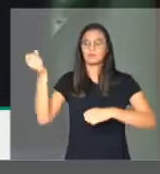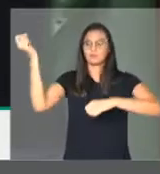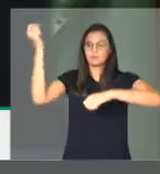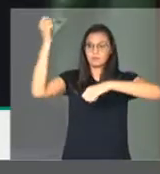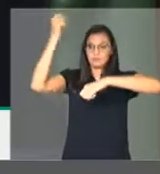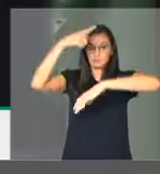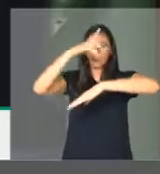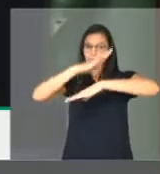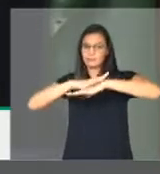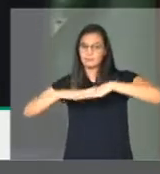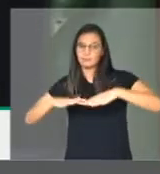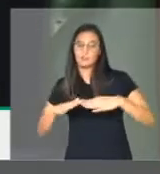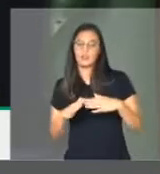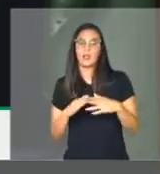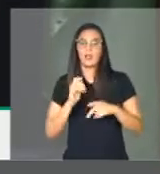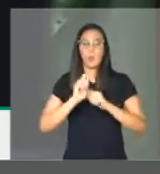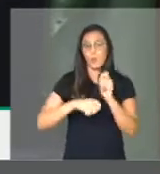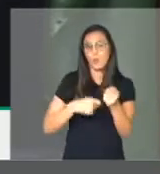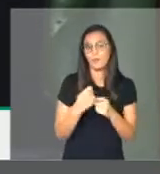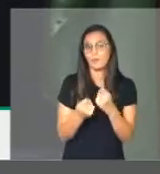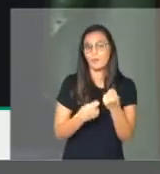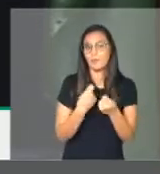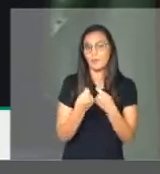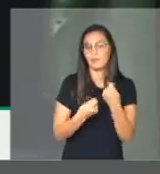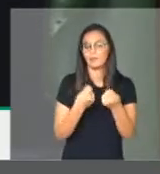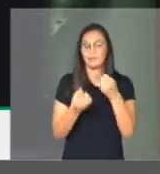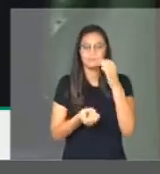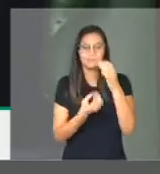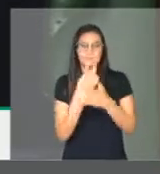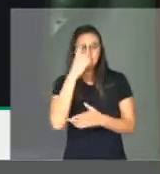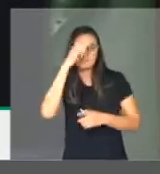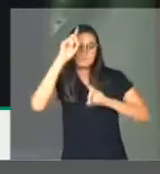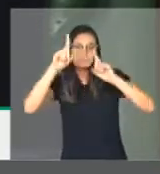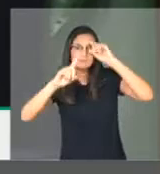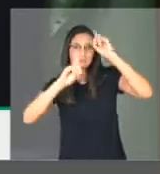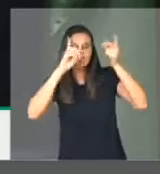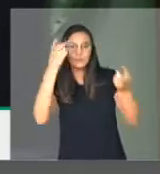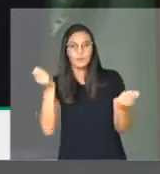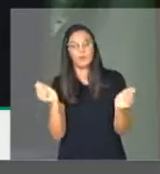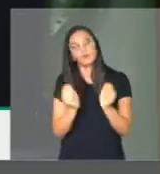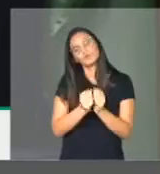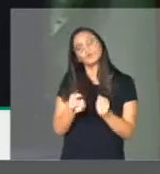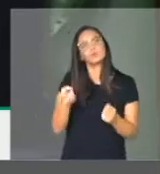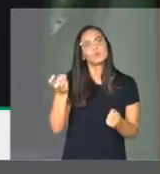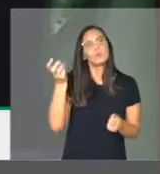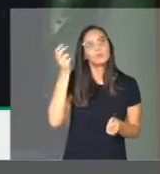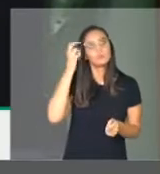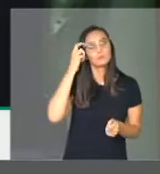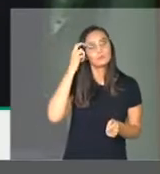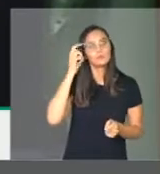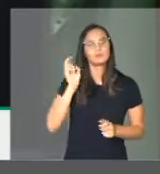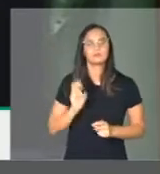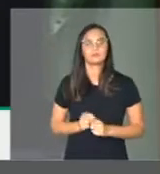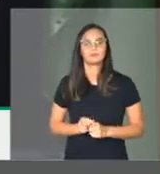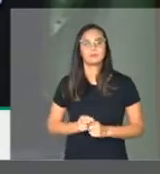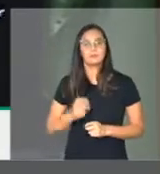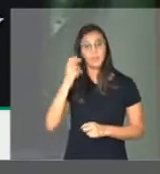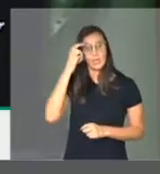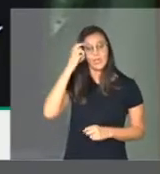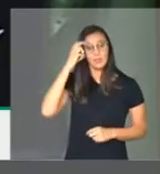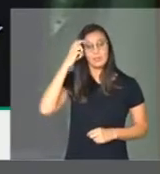na logística, na economia criativa, na economia da cultura, na